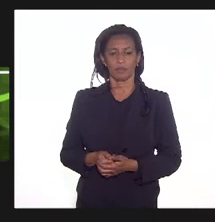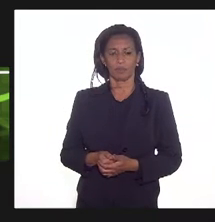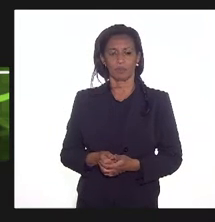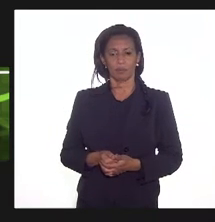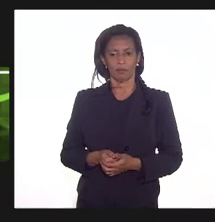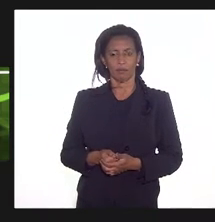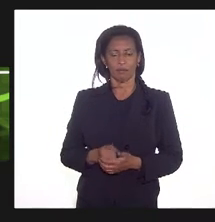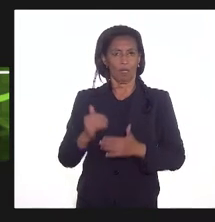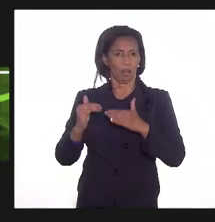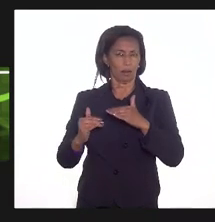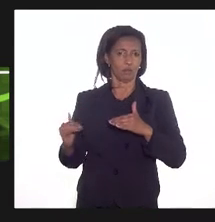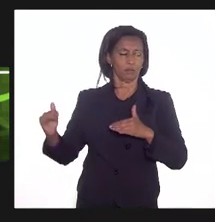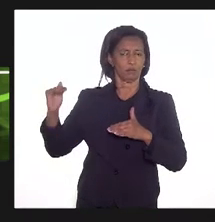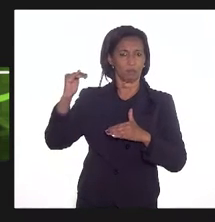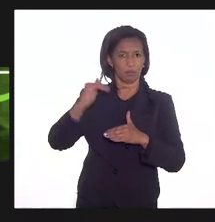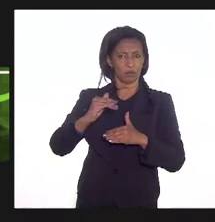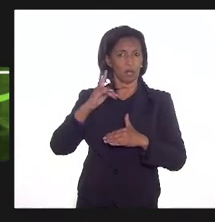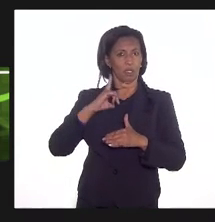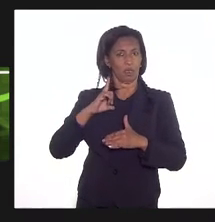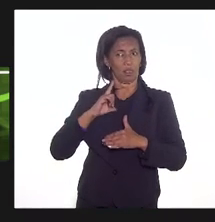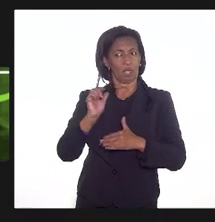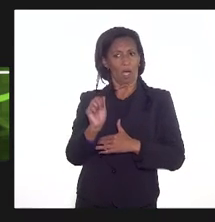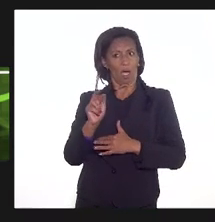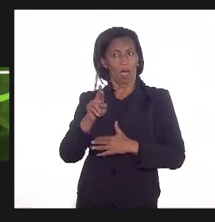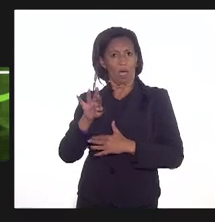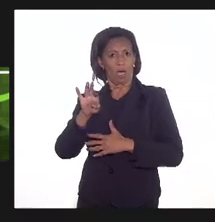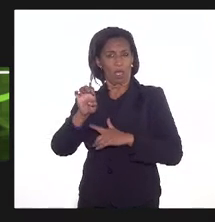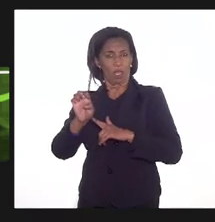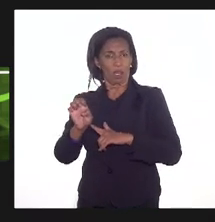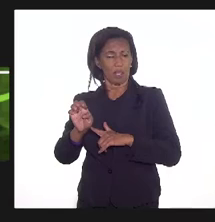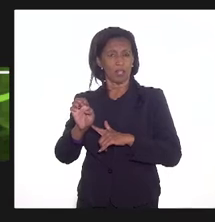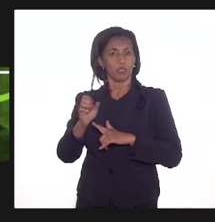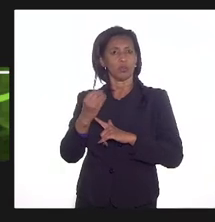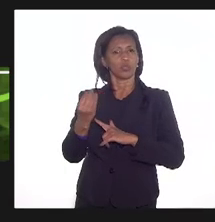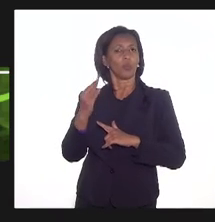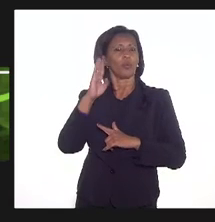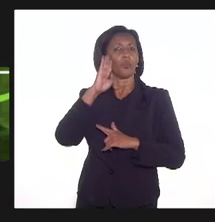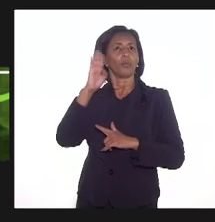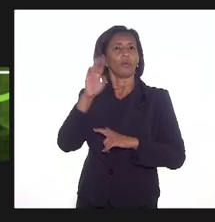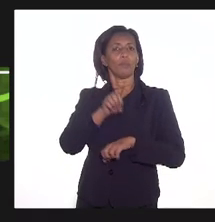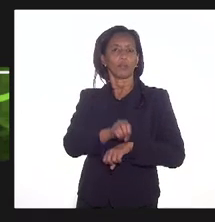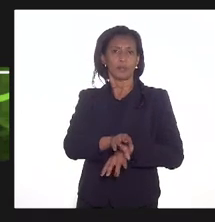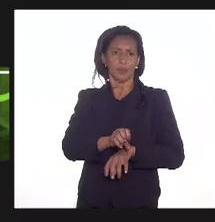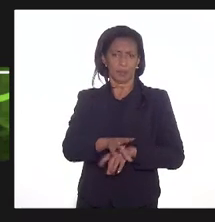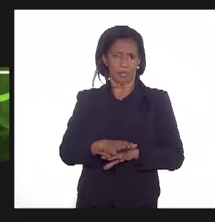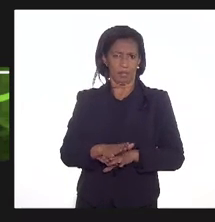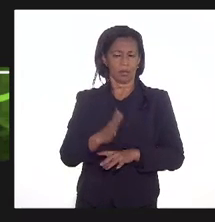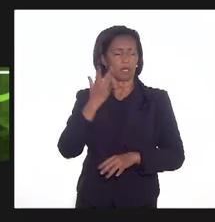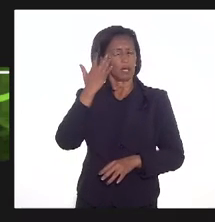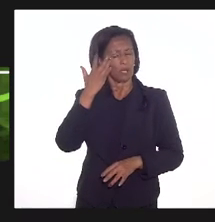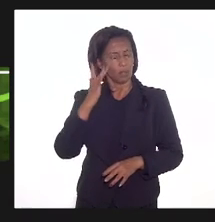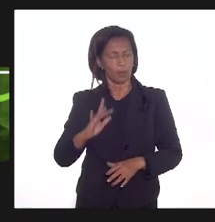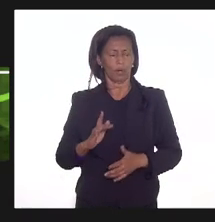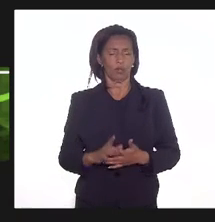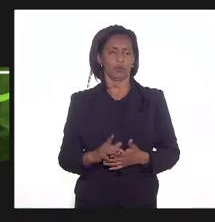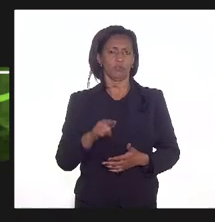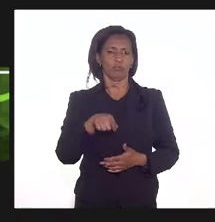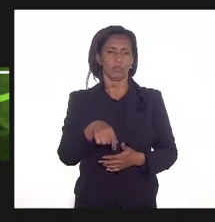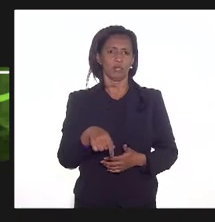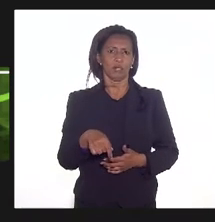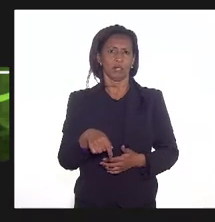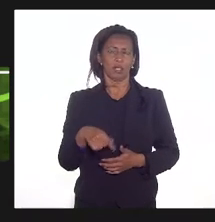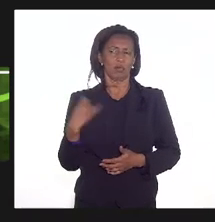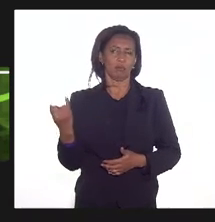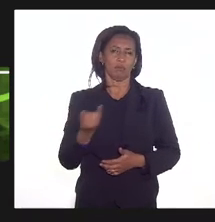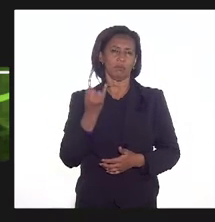acima de tudo usar a arte como ferramenta para educar que eu acho que é uma questão